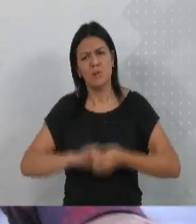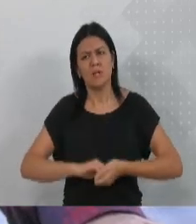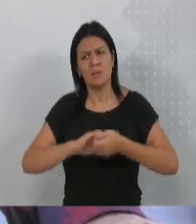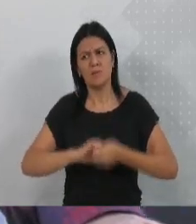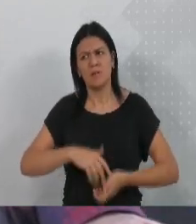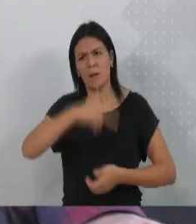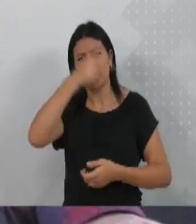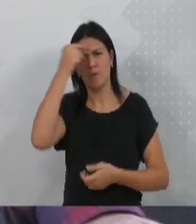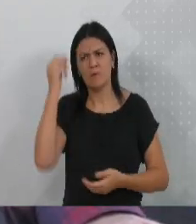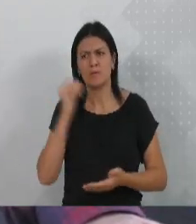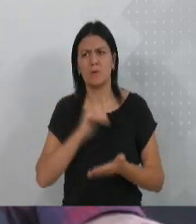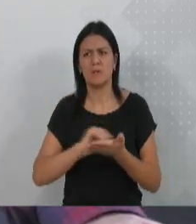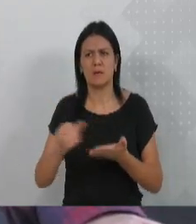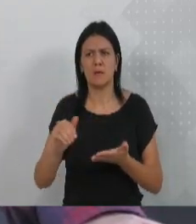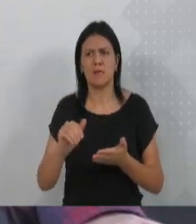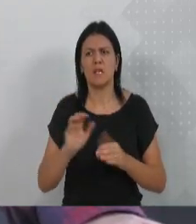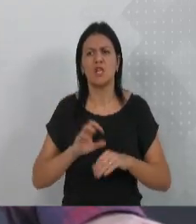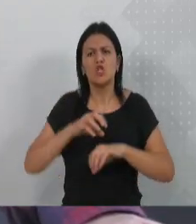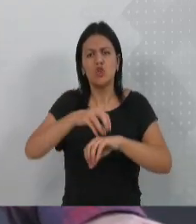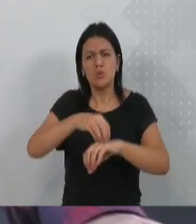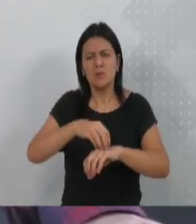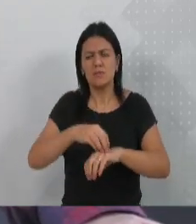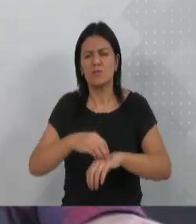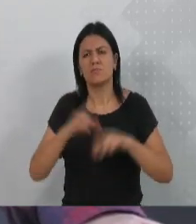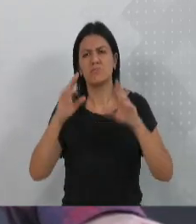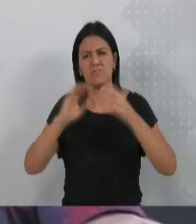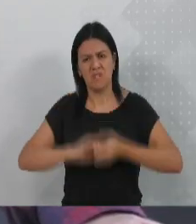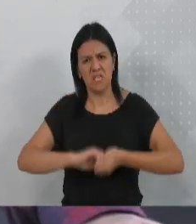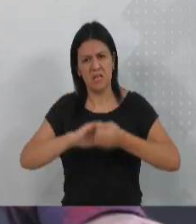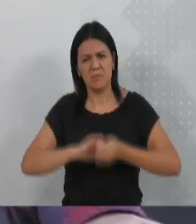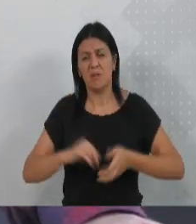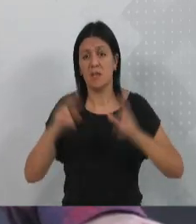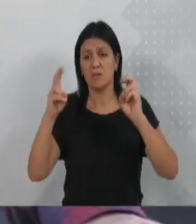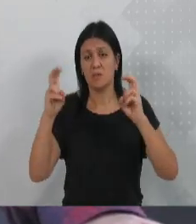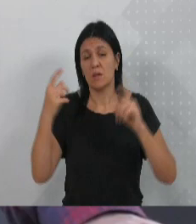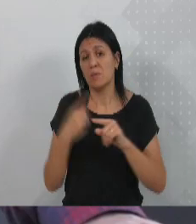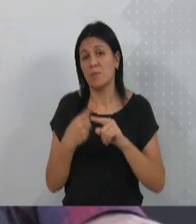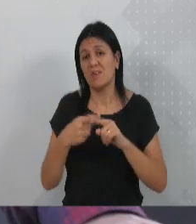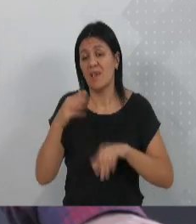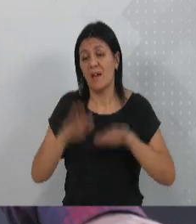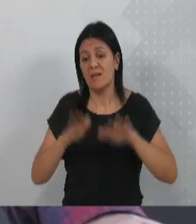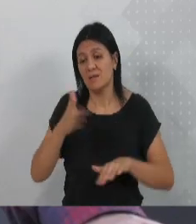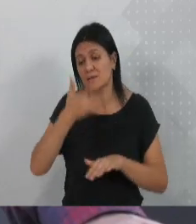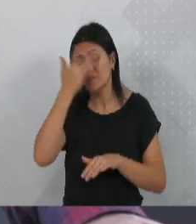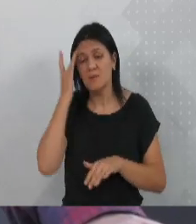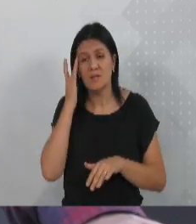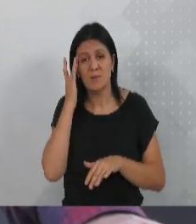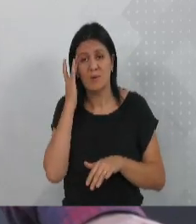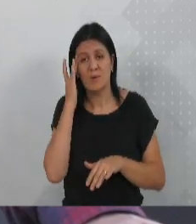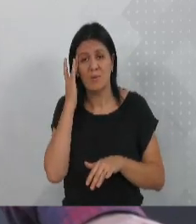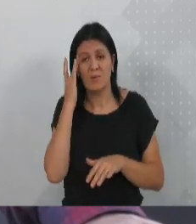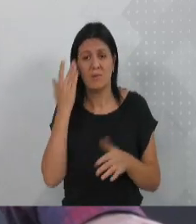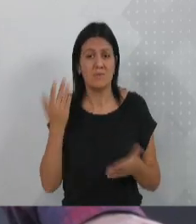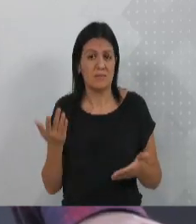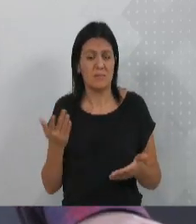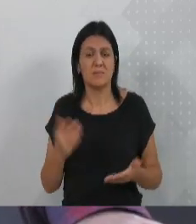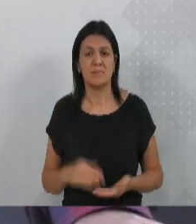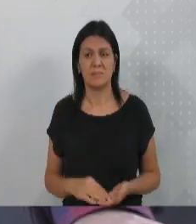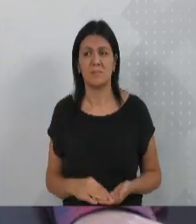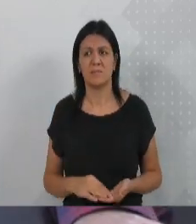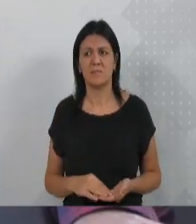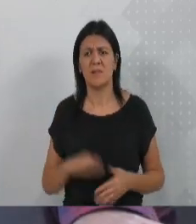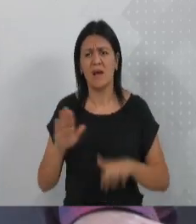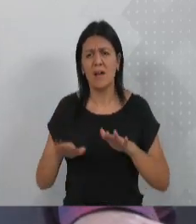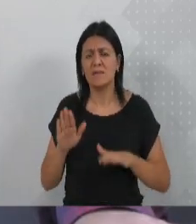toda a secretaria de turismo parabéns por trazer esse tema realmente às vezes as pessoas que não não estão estão lá eh